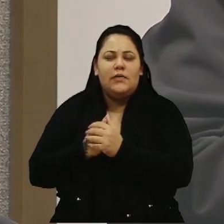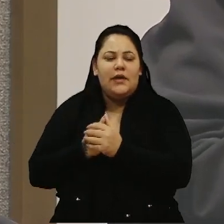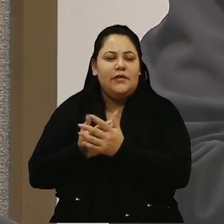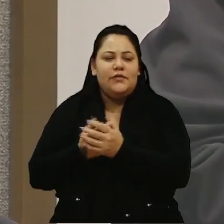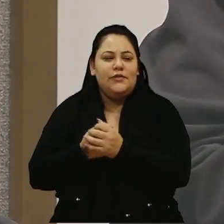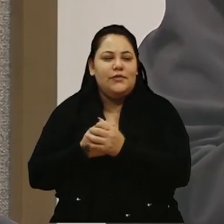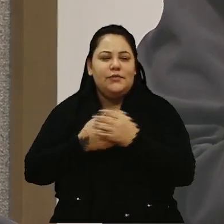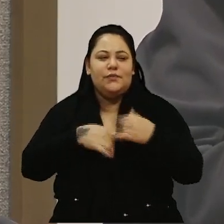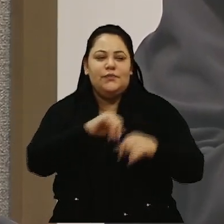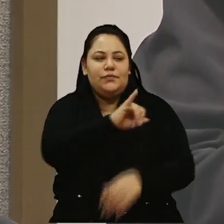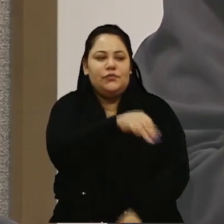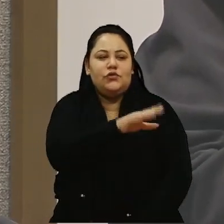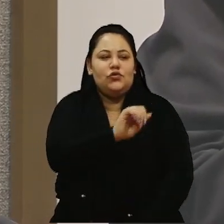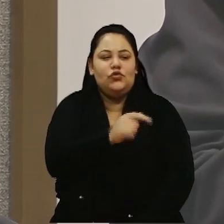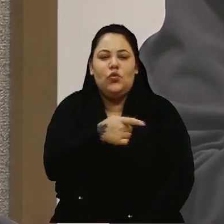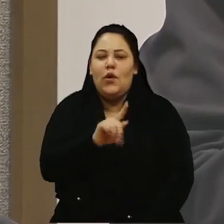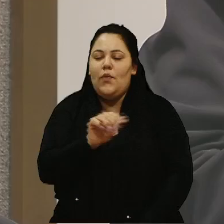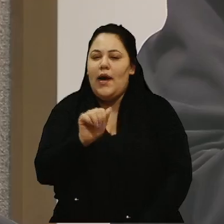dúvida nenhuma,